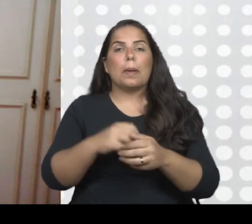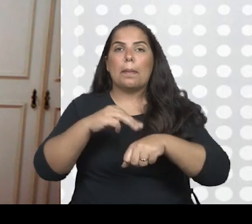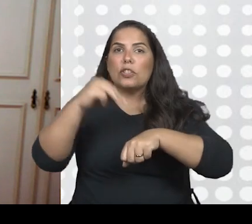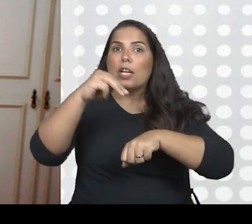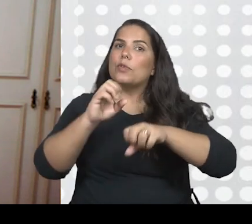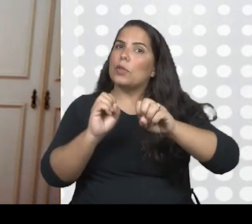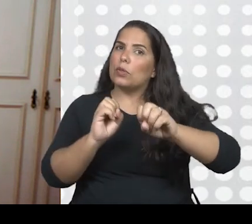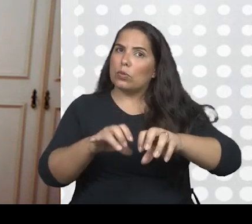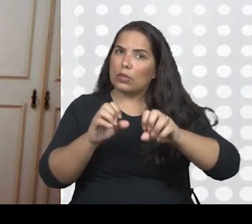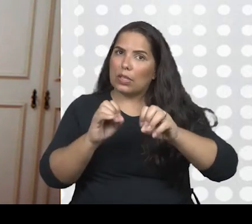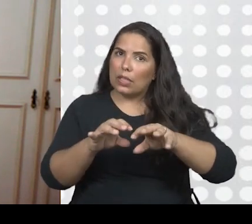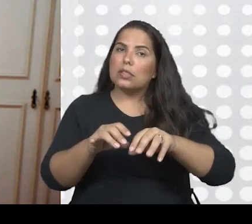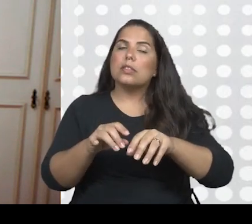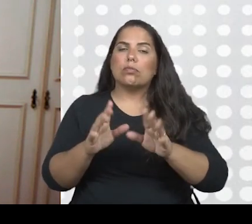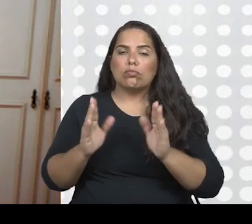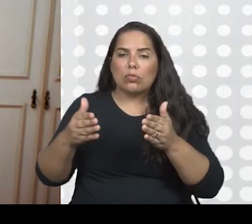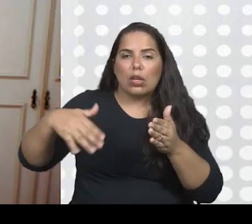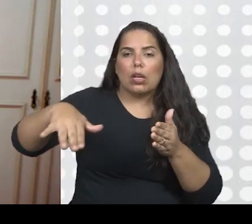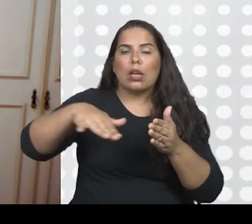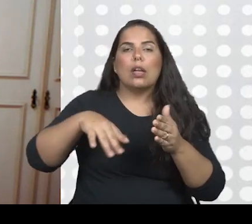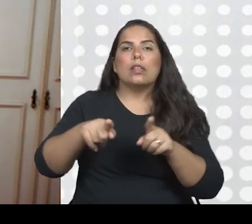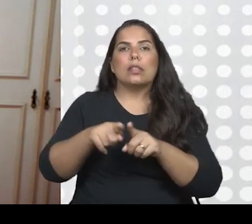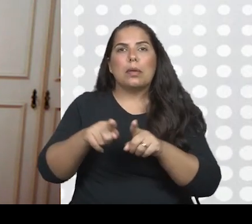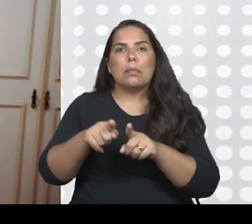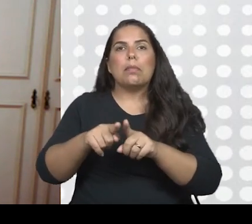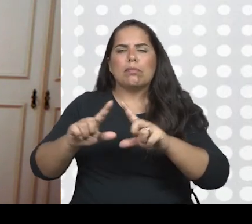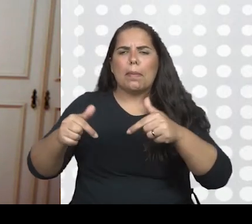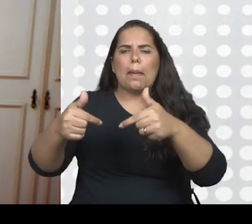mestrado em educação e especialização em altas